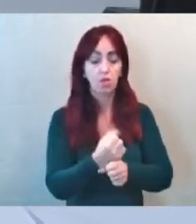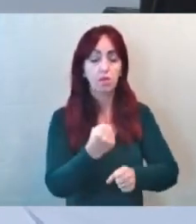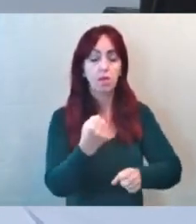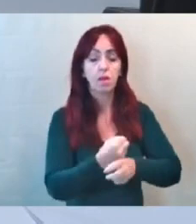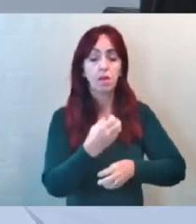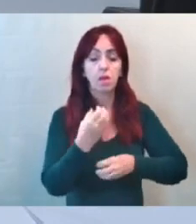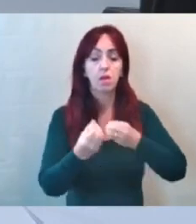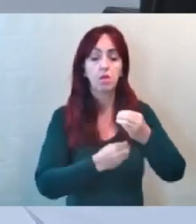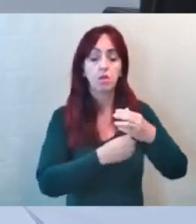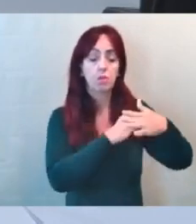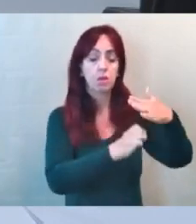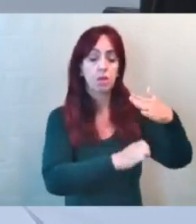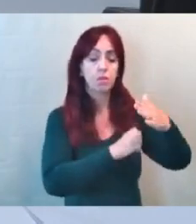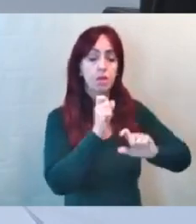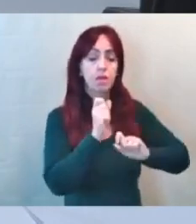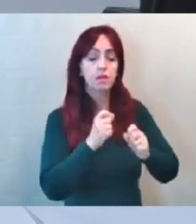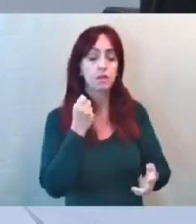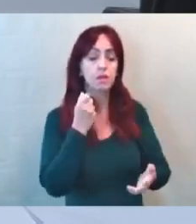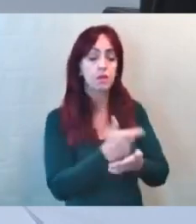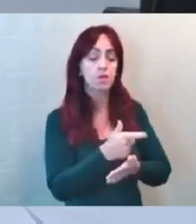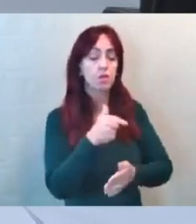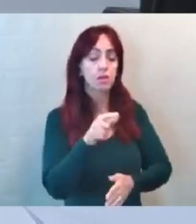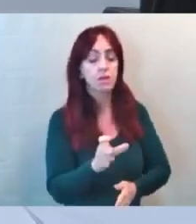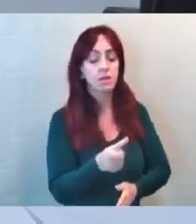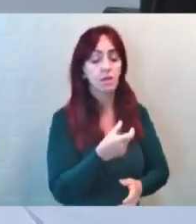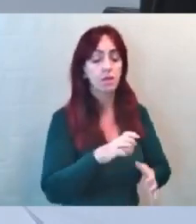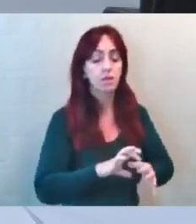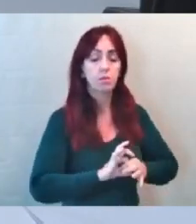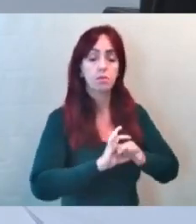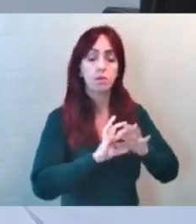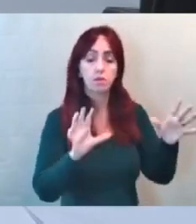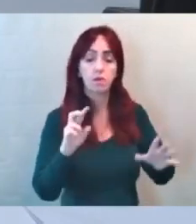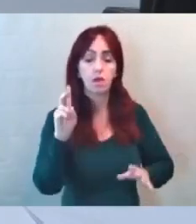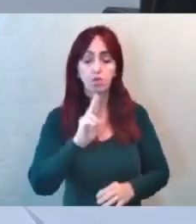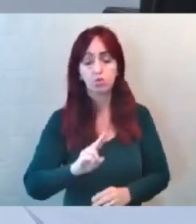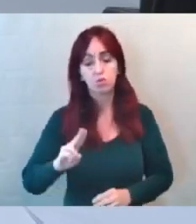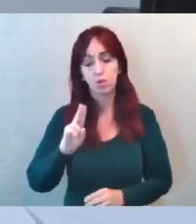compra esses cartões para disponibilizar aos usuários.